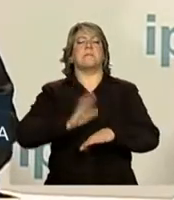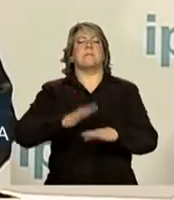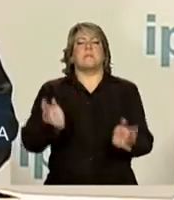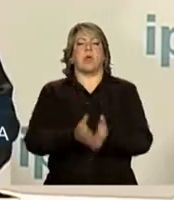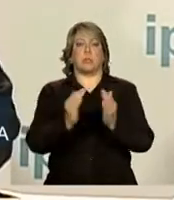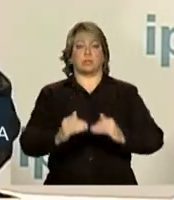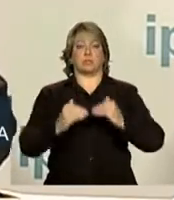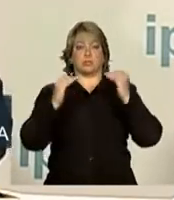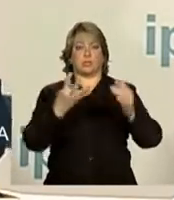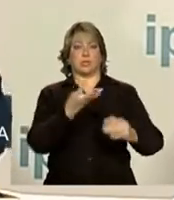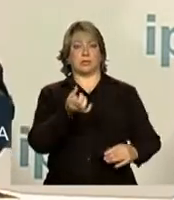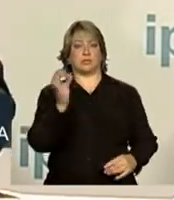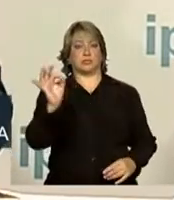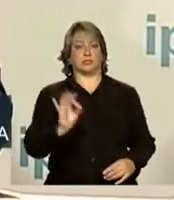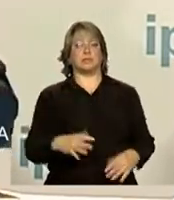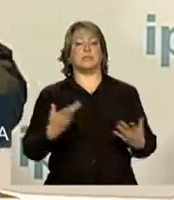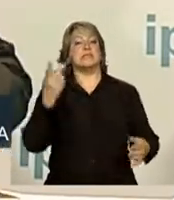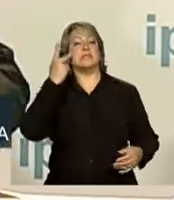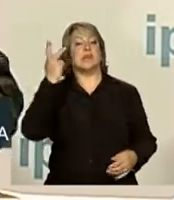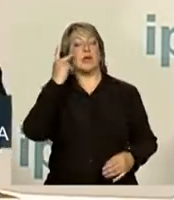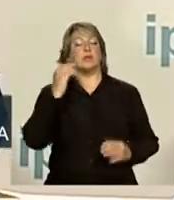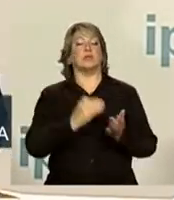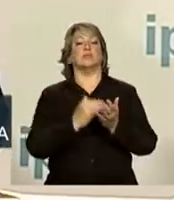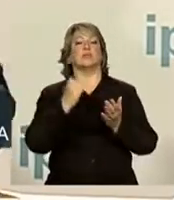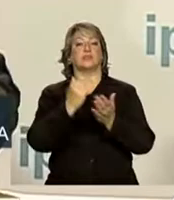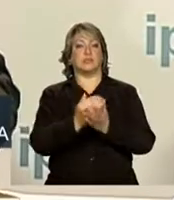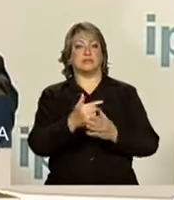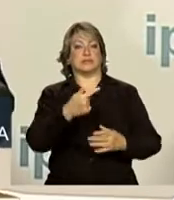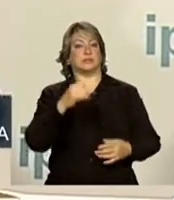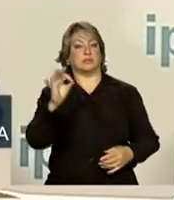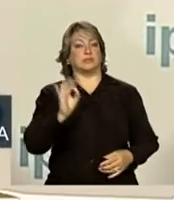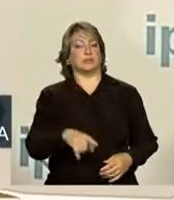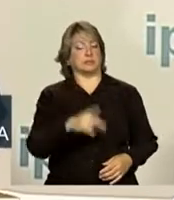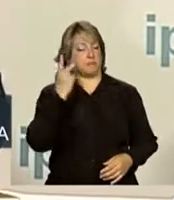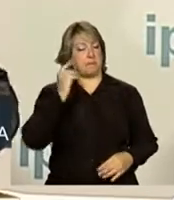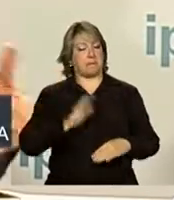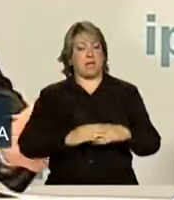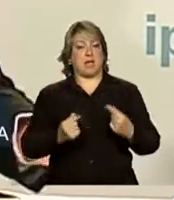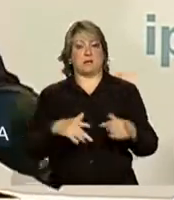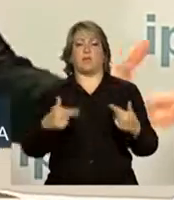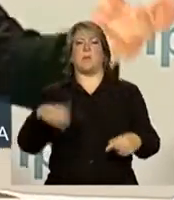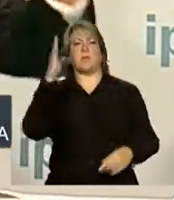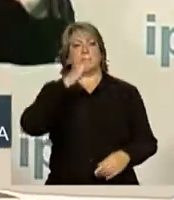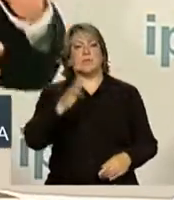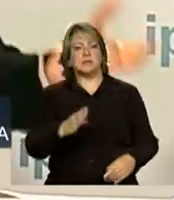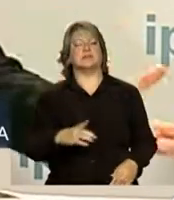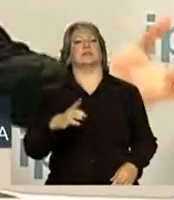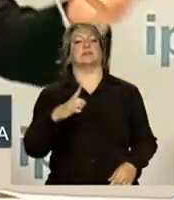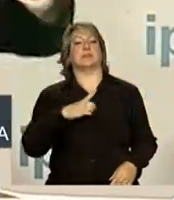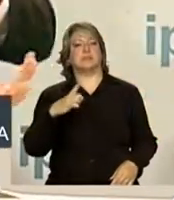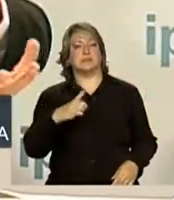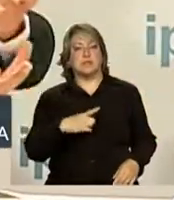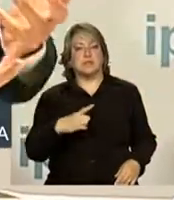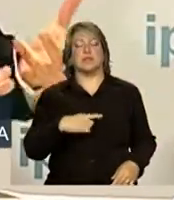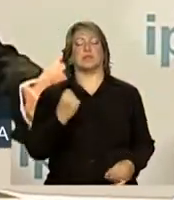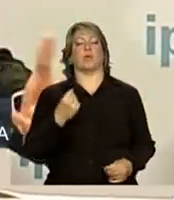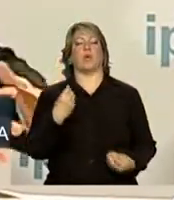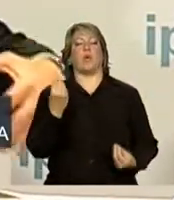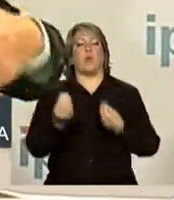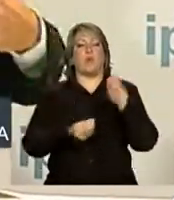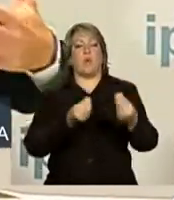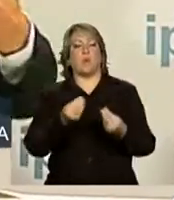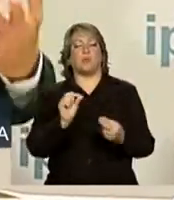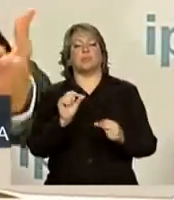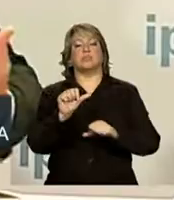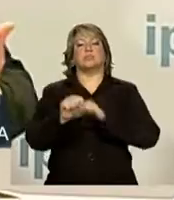cresceu 46%, e São Paulo, que era o estado mais rico, cresceu 7%. Ou seja, o Brasil, em certo sentido, está de cabeça para